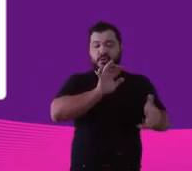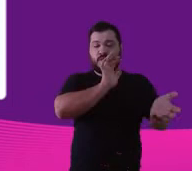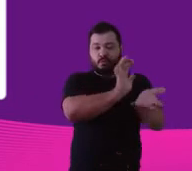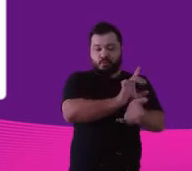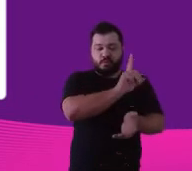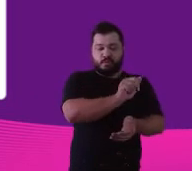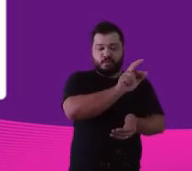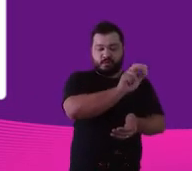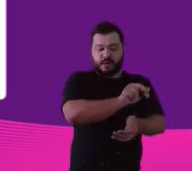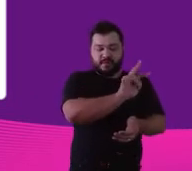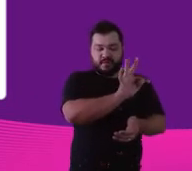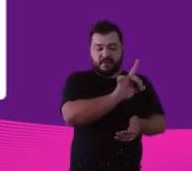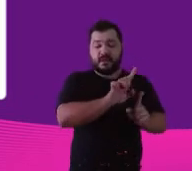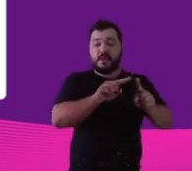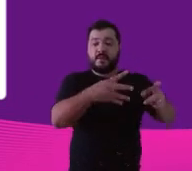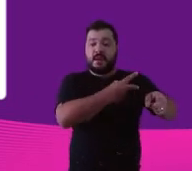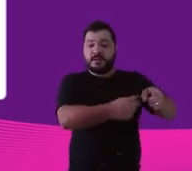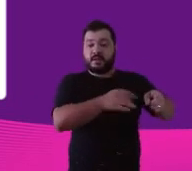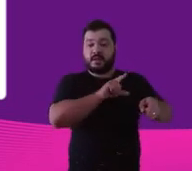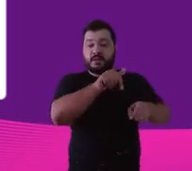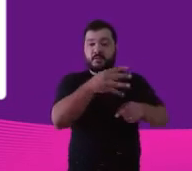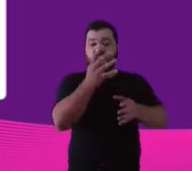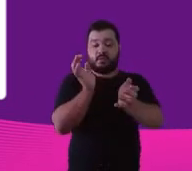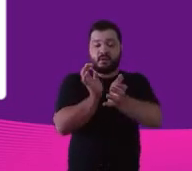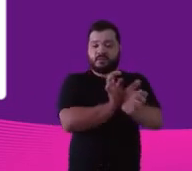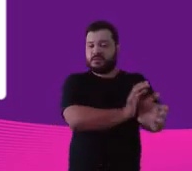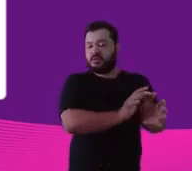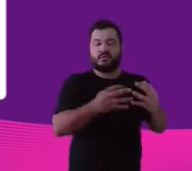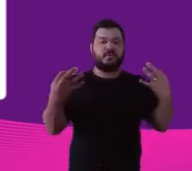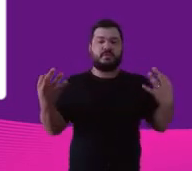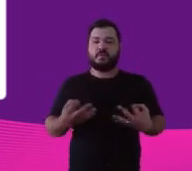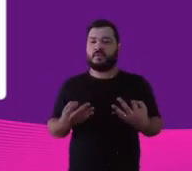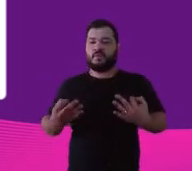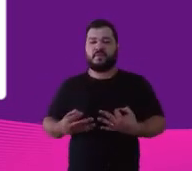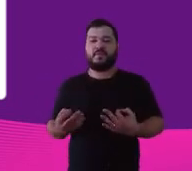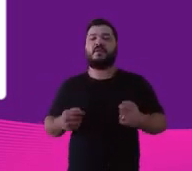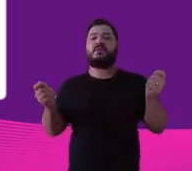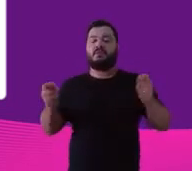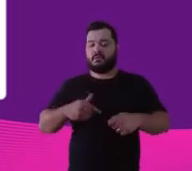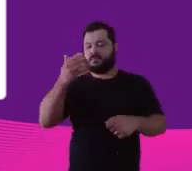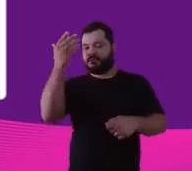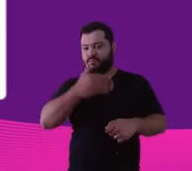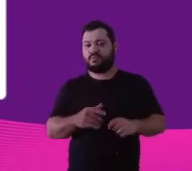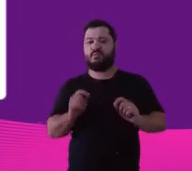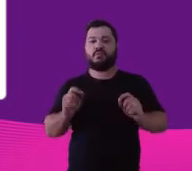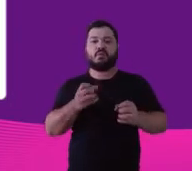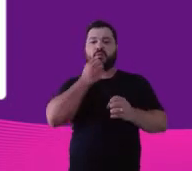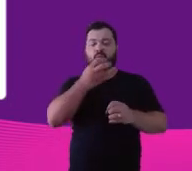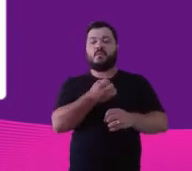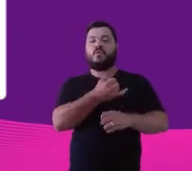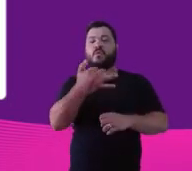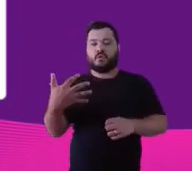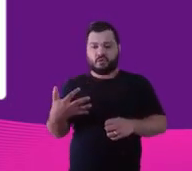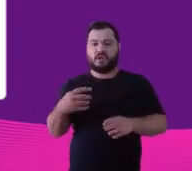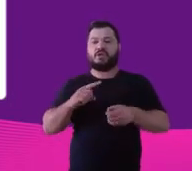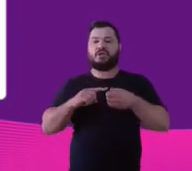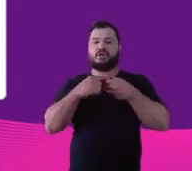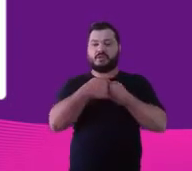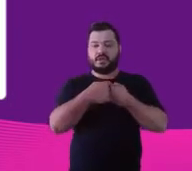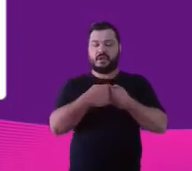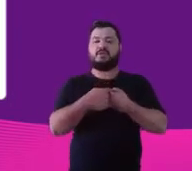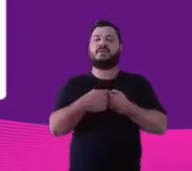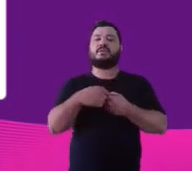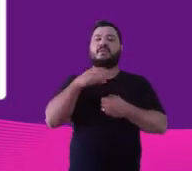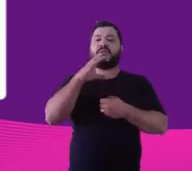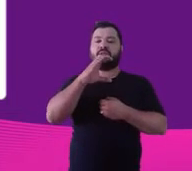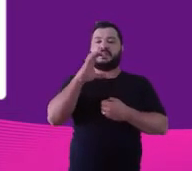Darwin e essa coleta por aqui do simples foi perfeitamente iva uma boa quantidade está